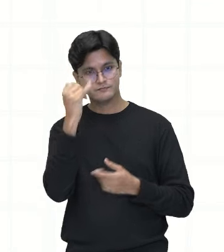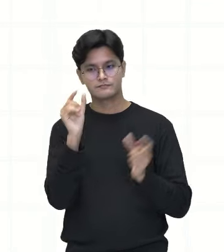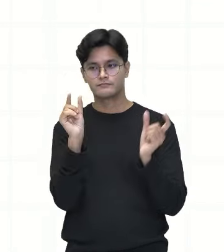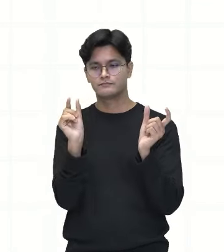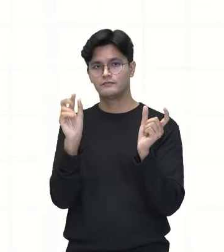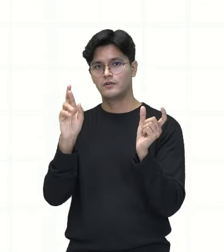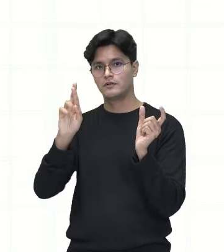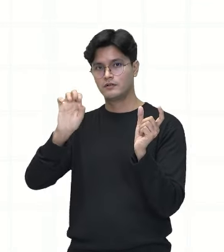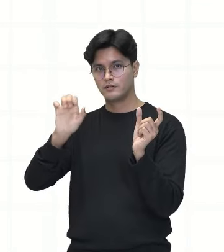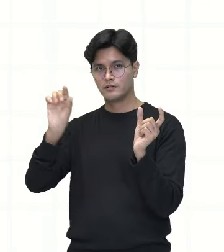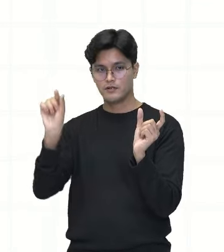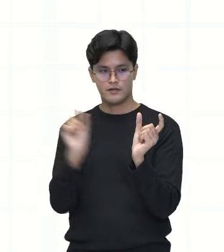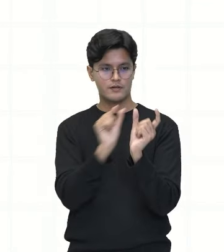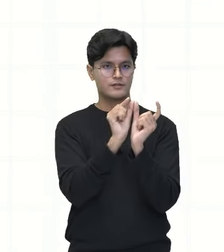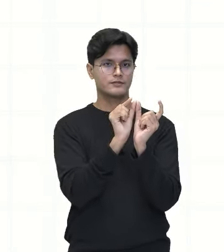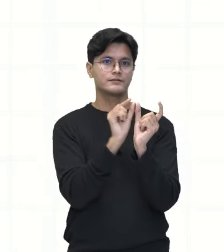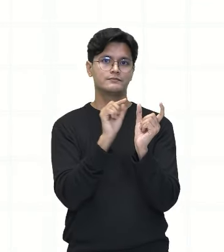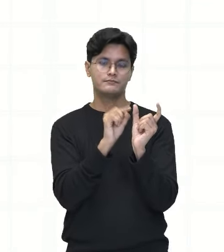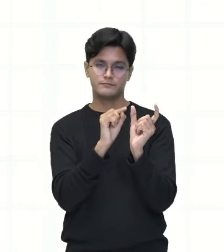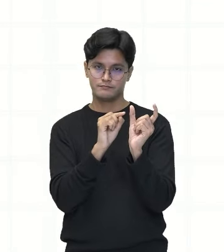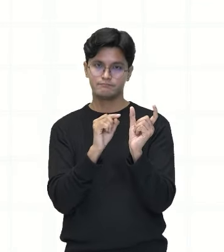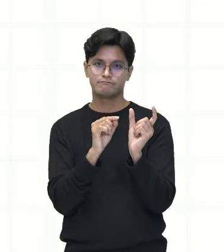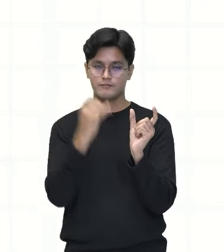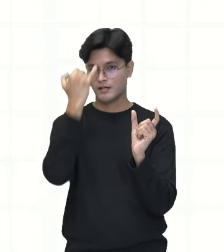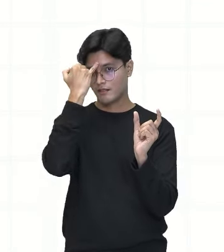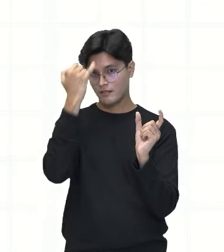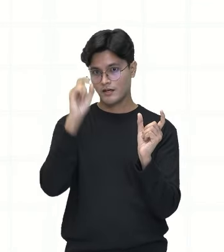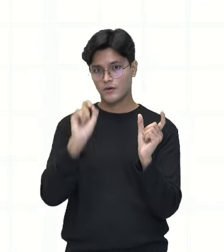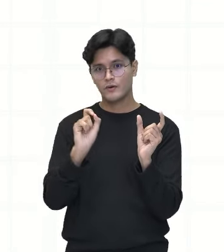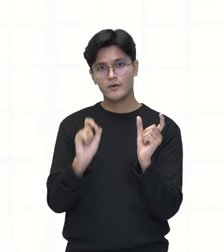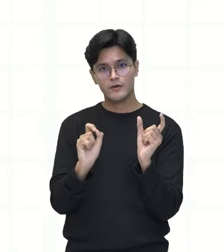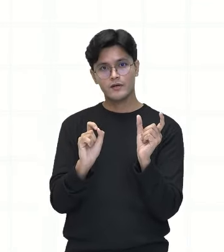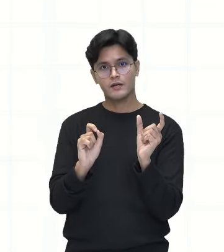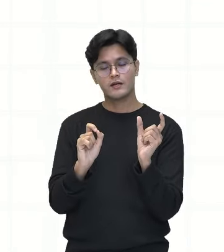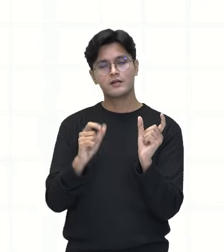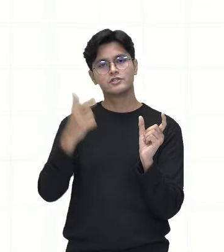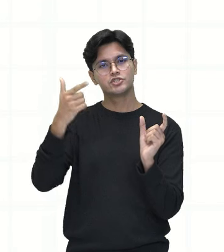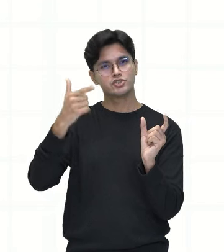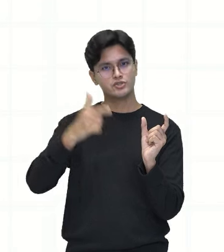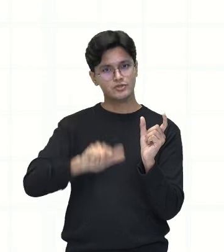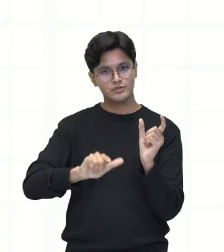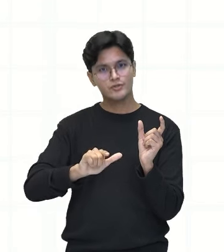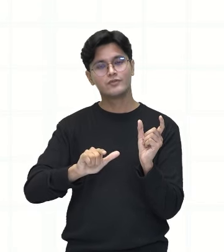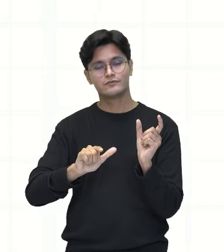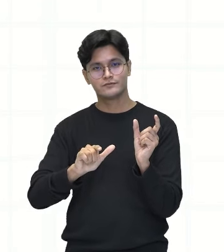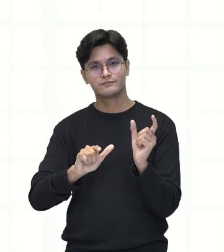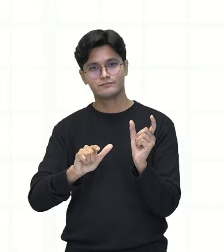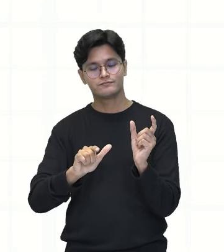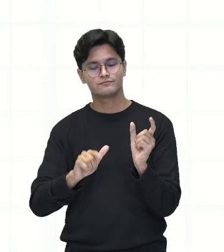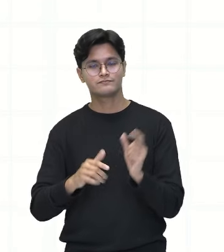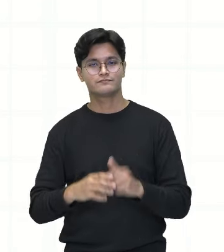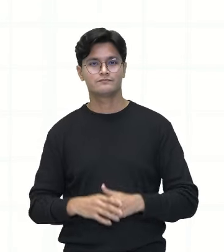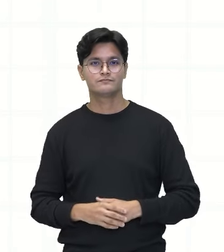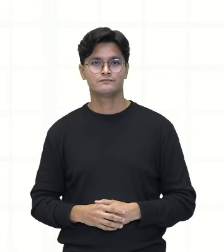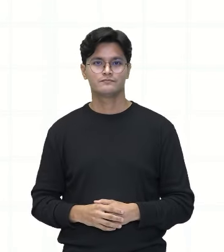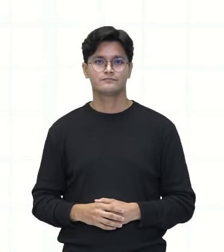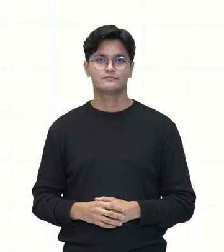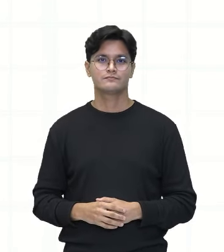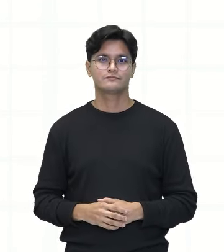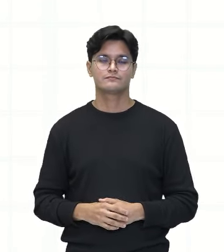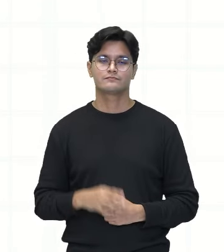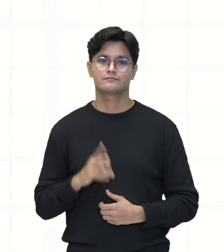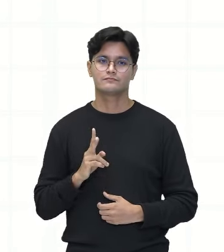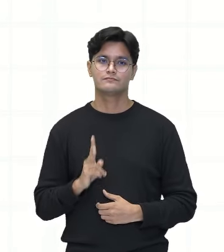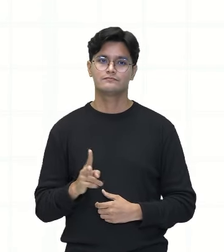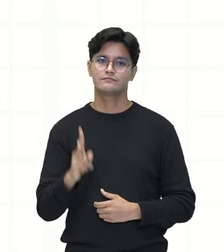frente da palavra, dá a ideia de fazer novamente ou de novo. Vamos continuar